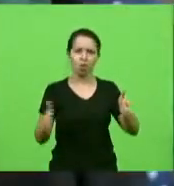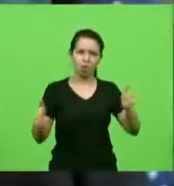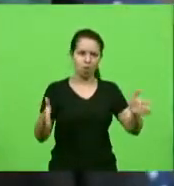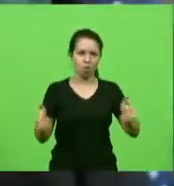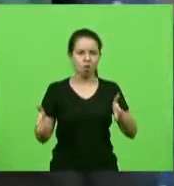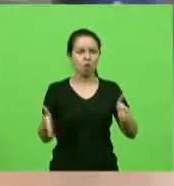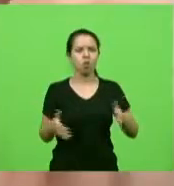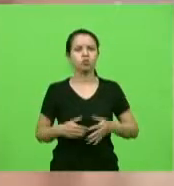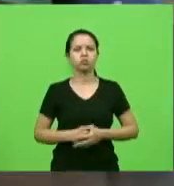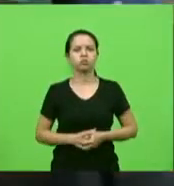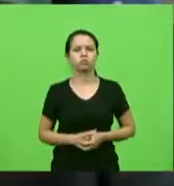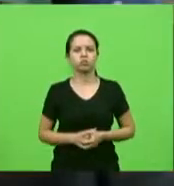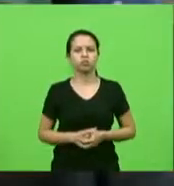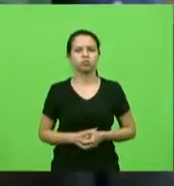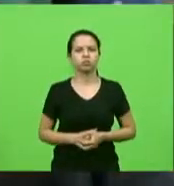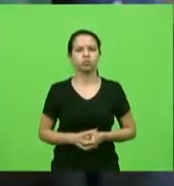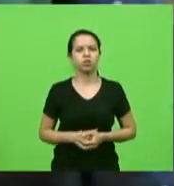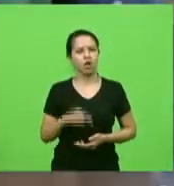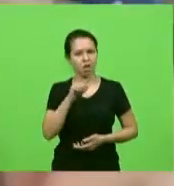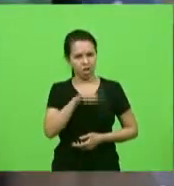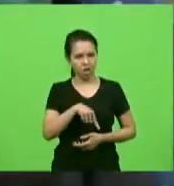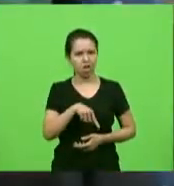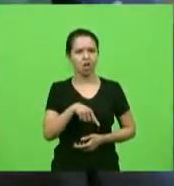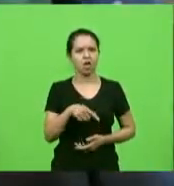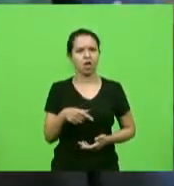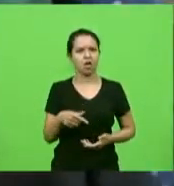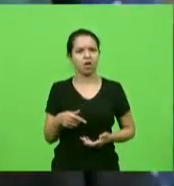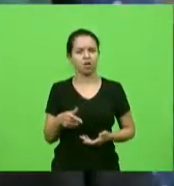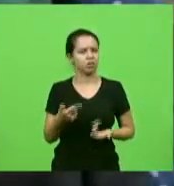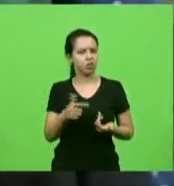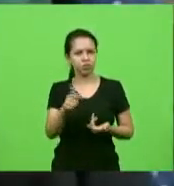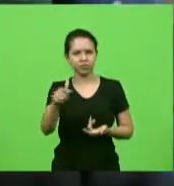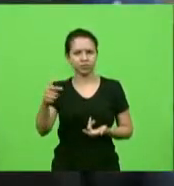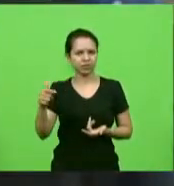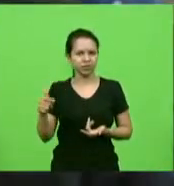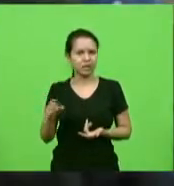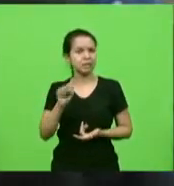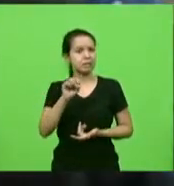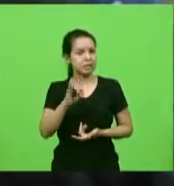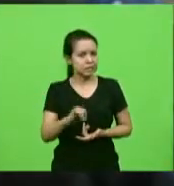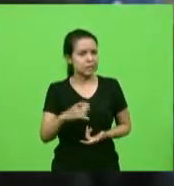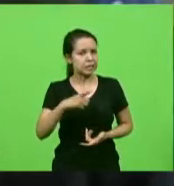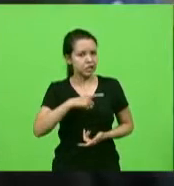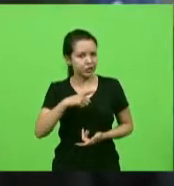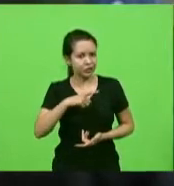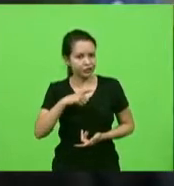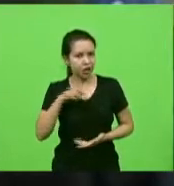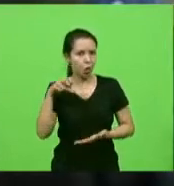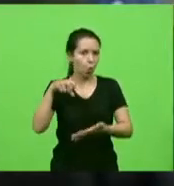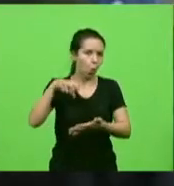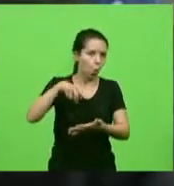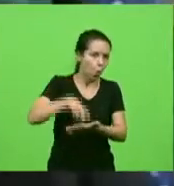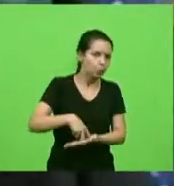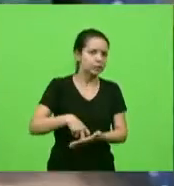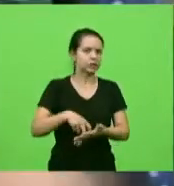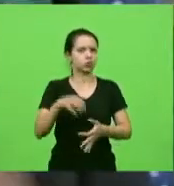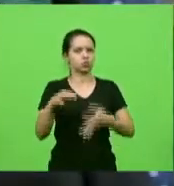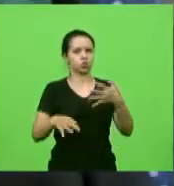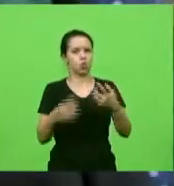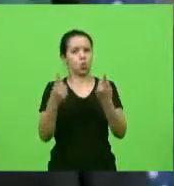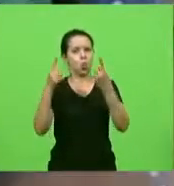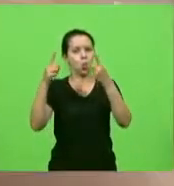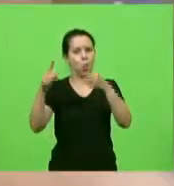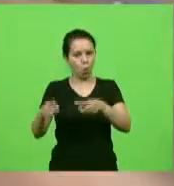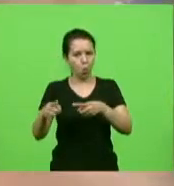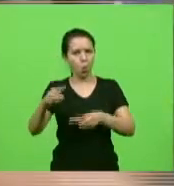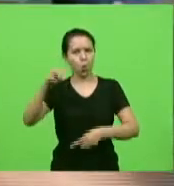julgamento. Isto não configura, em hipótese alguma, que, se houver alguma condenação judicial contra o governador Carlos Moisés